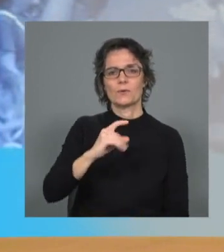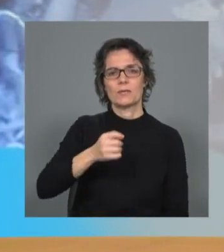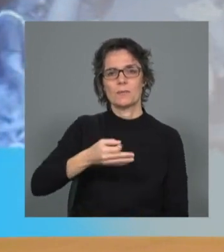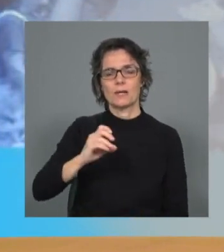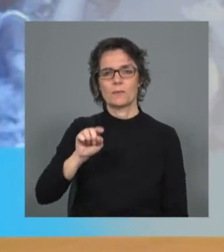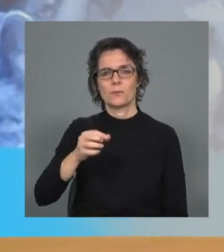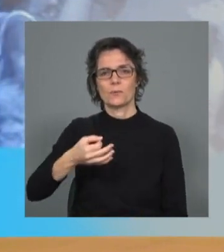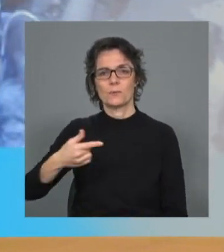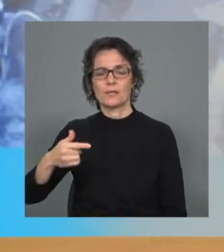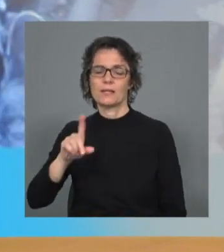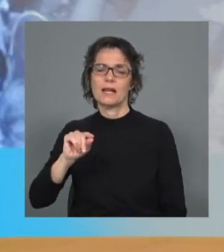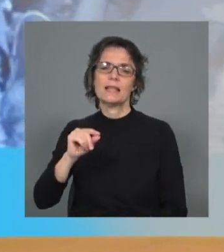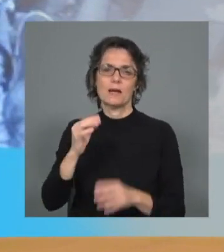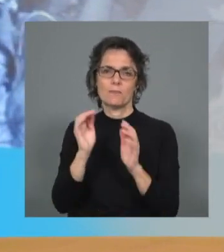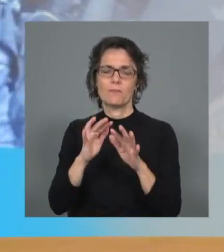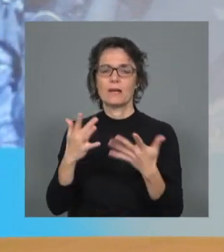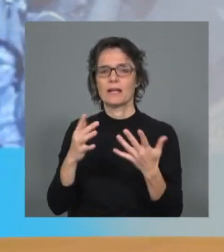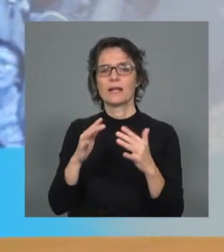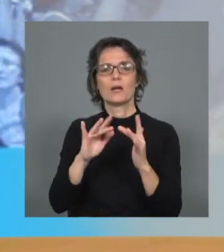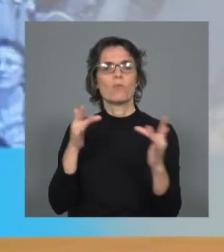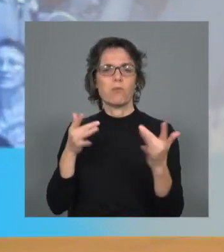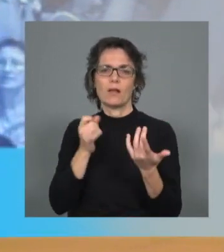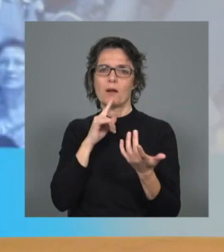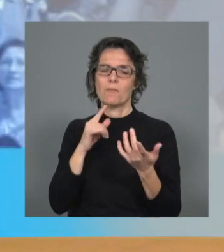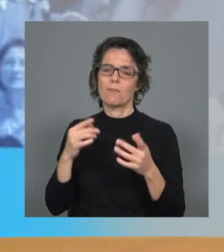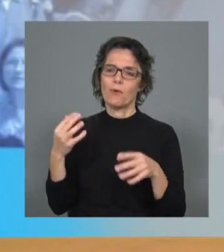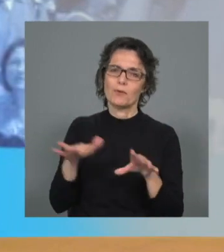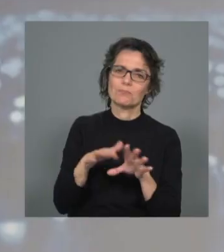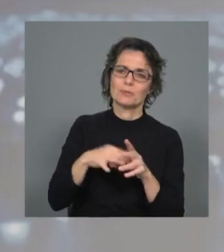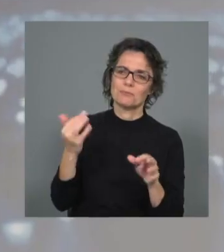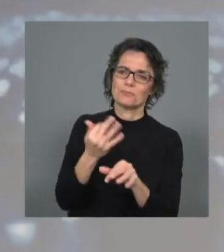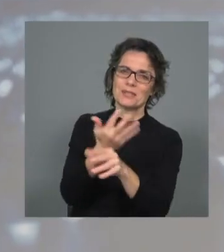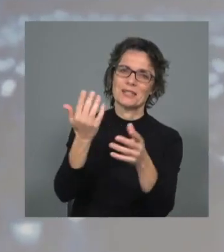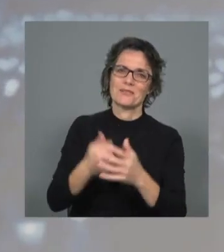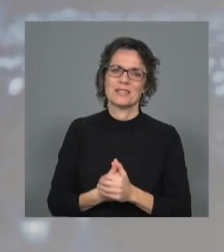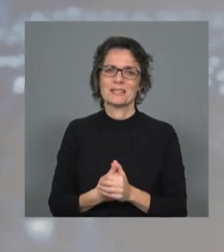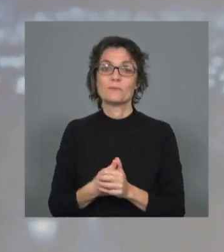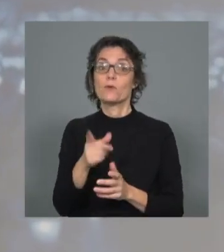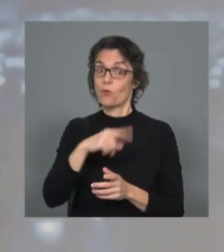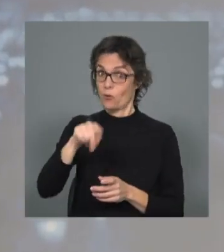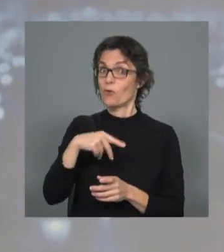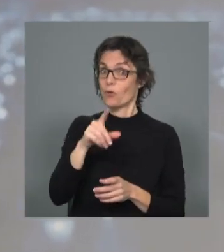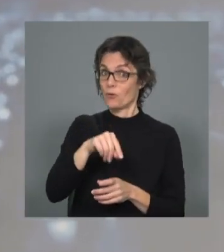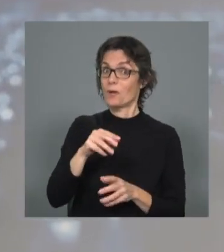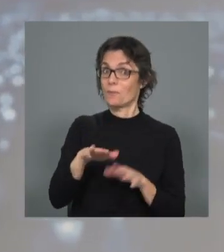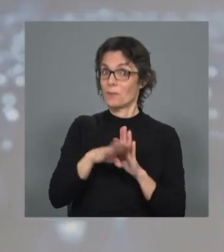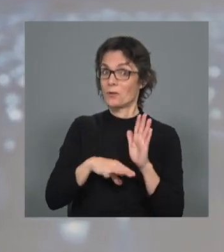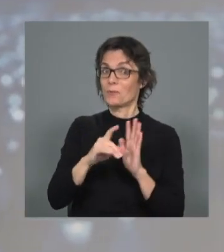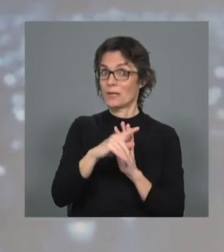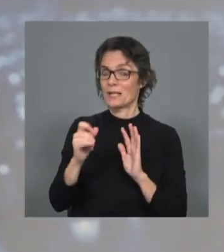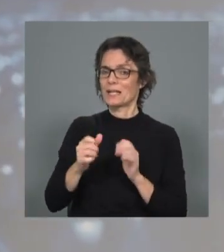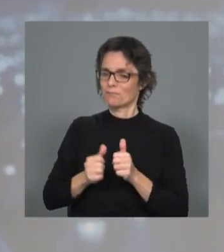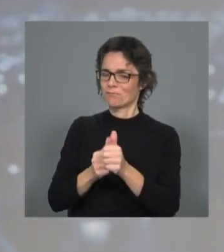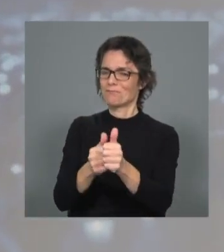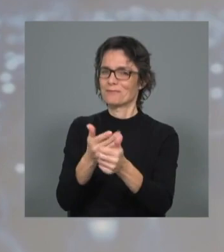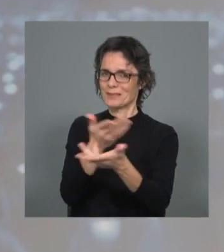www.cepac.pt e a acompanhar nas redes sociais para poderem participar nas comemorações. E também acompanharemos aqui no programa Eclésia estas celebrações e o trabalho que a CEPAC vai